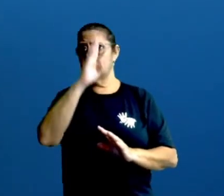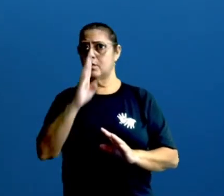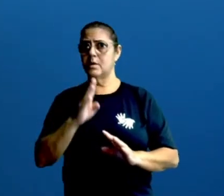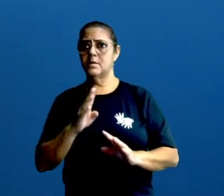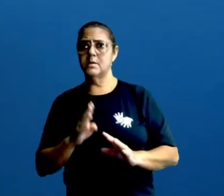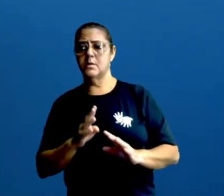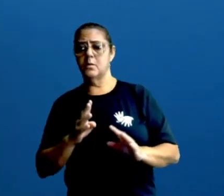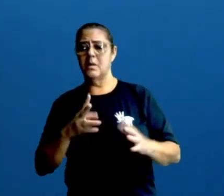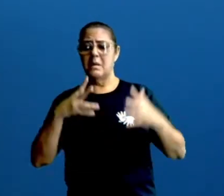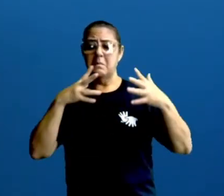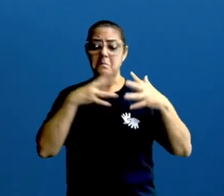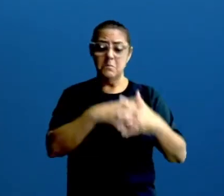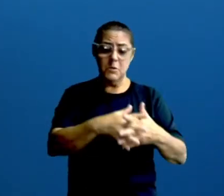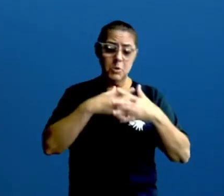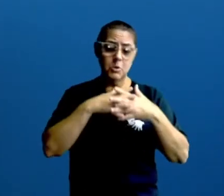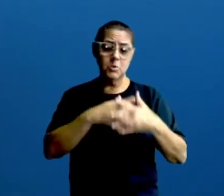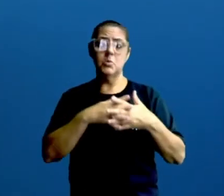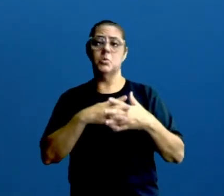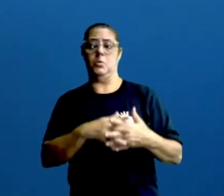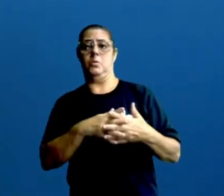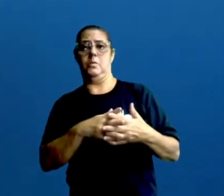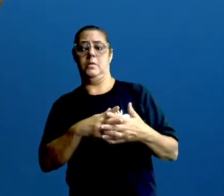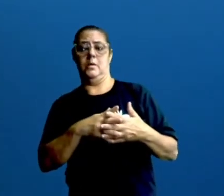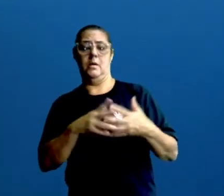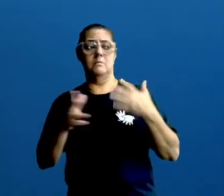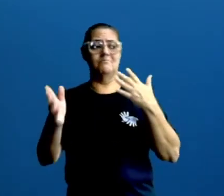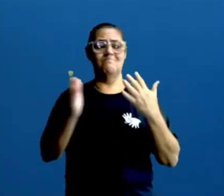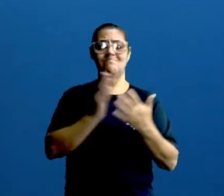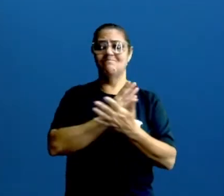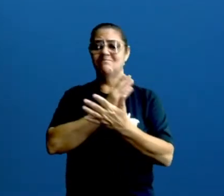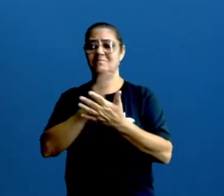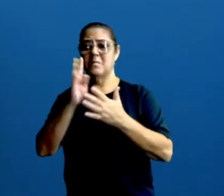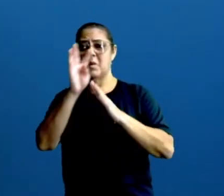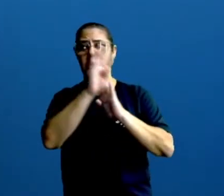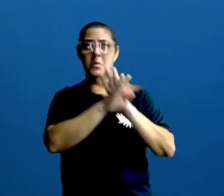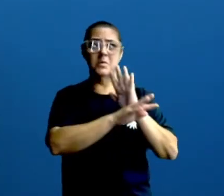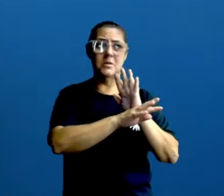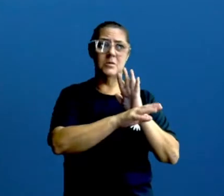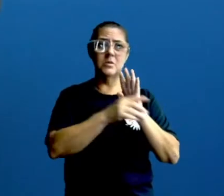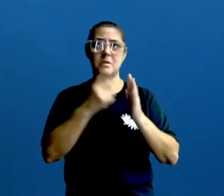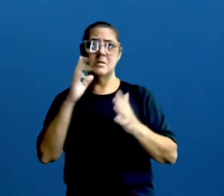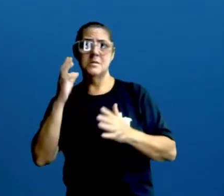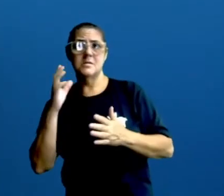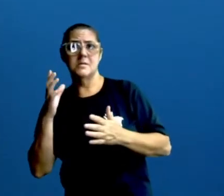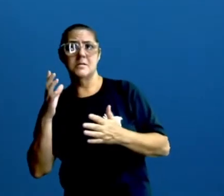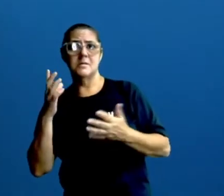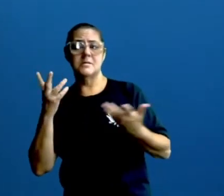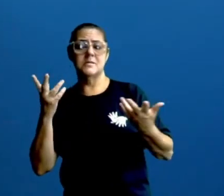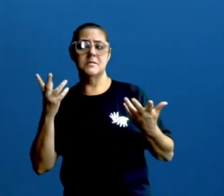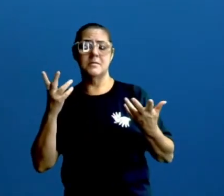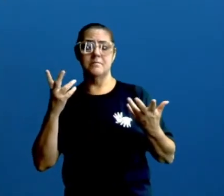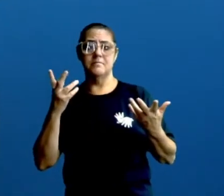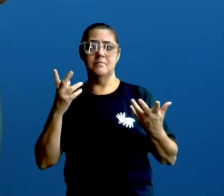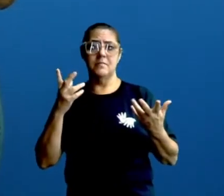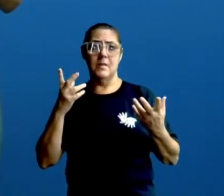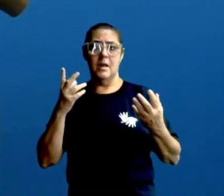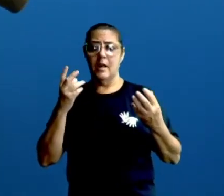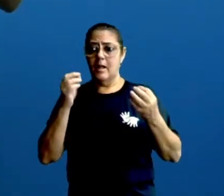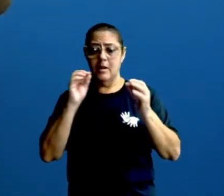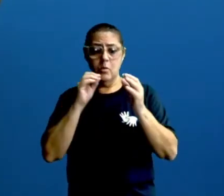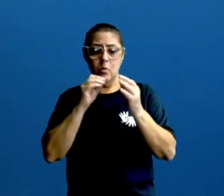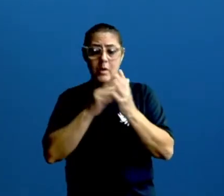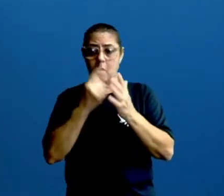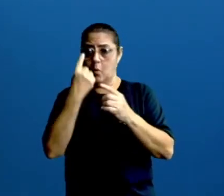elas se confundem em diversos momentos. A história, enquanto uma ciência, ela não é